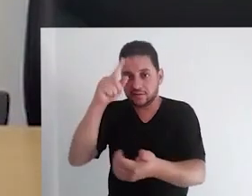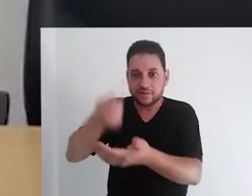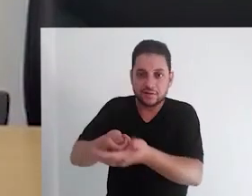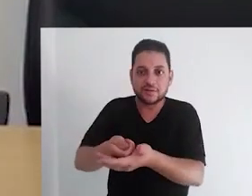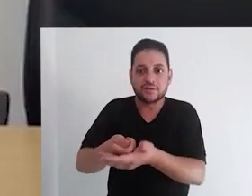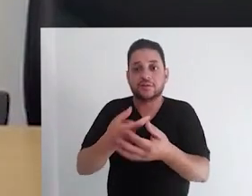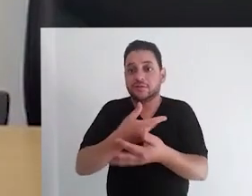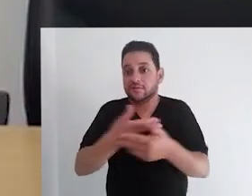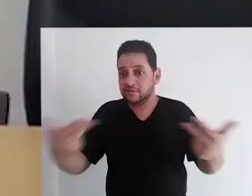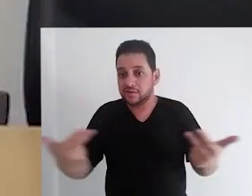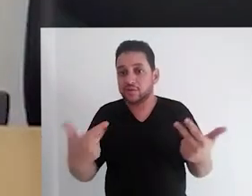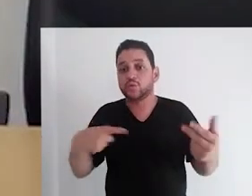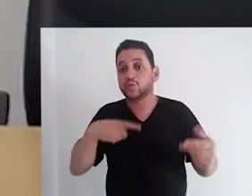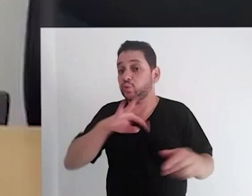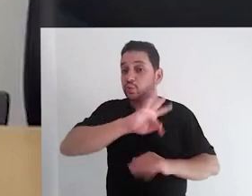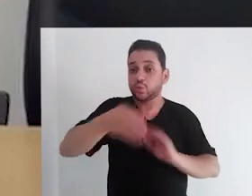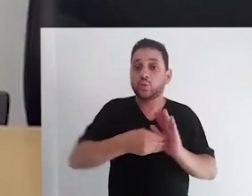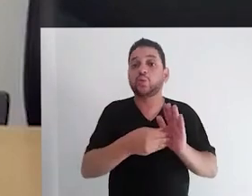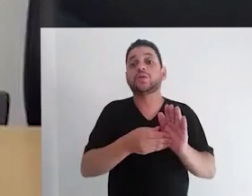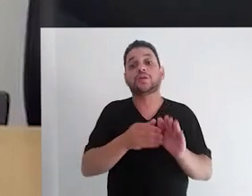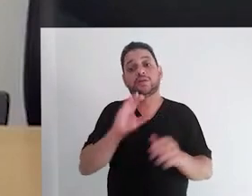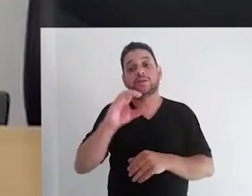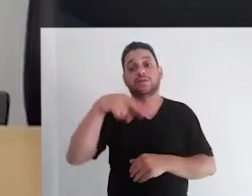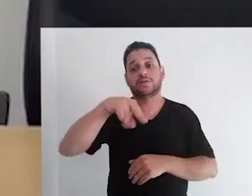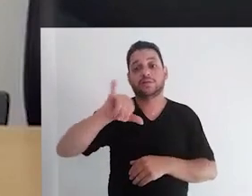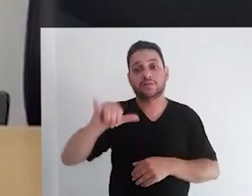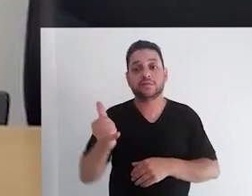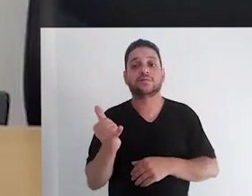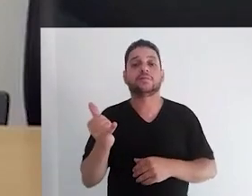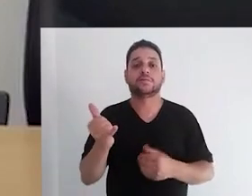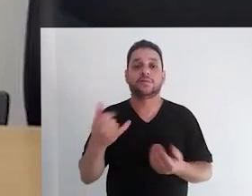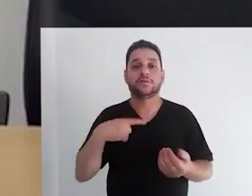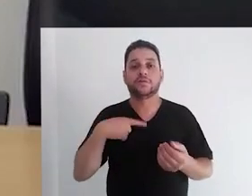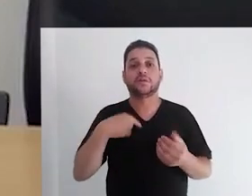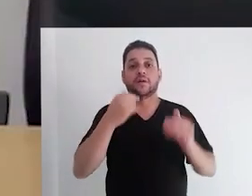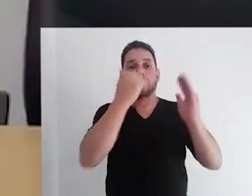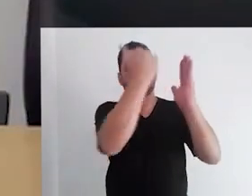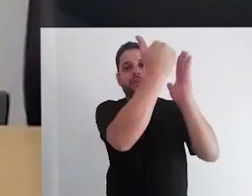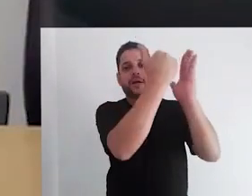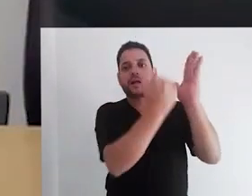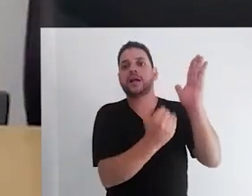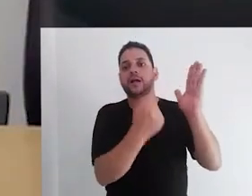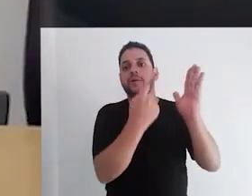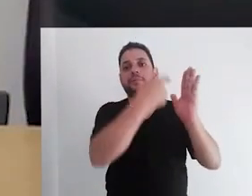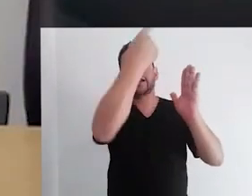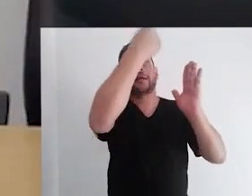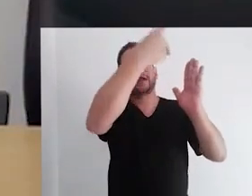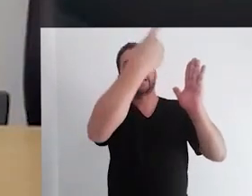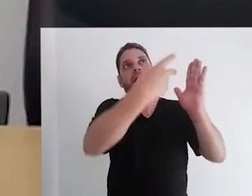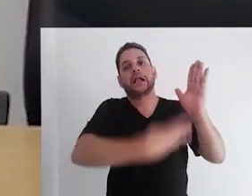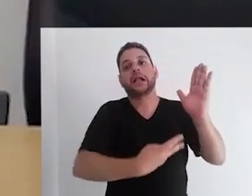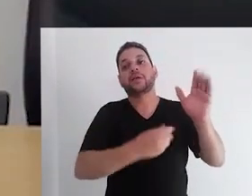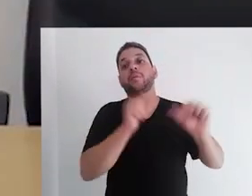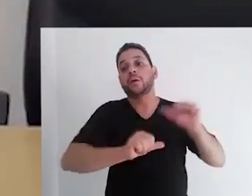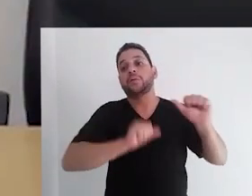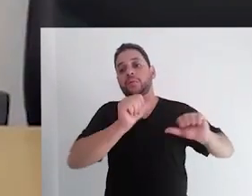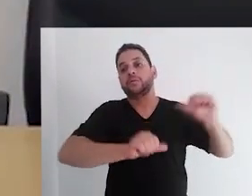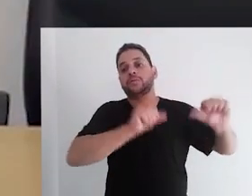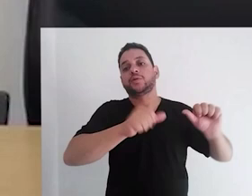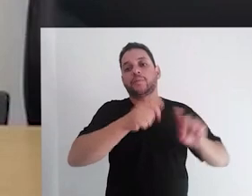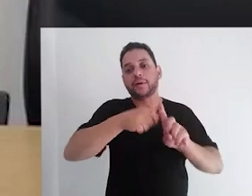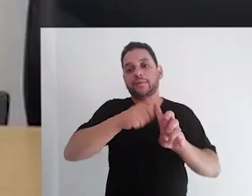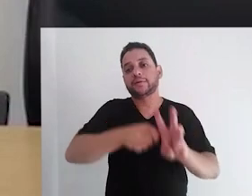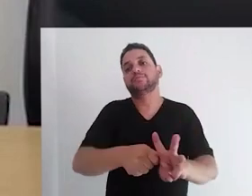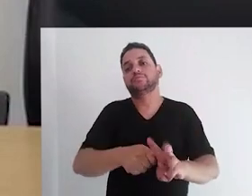Conselho Nacional de Justiça. Evidentemente que esse ranking pode ser atualizado com base nos números que vão chegando a cada mês, mas o critério é